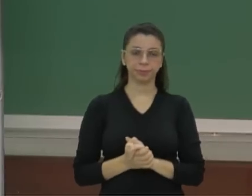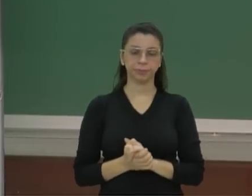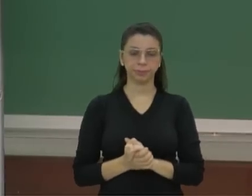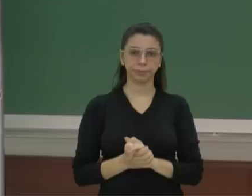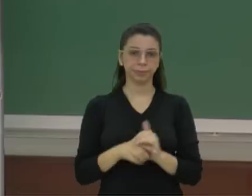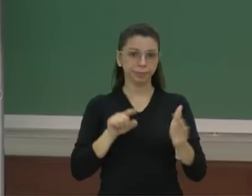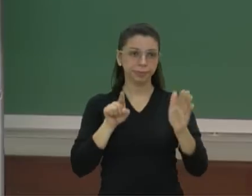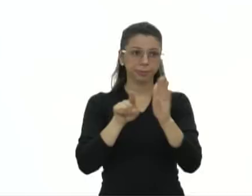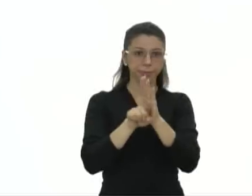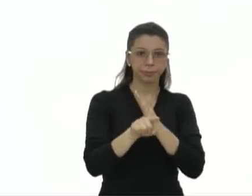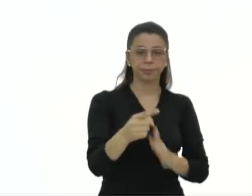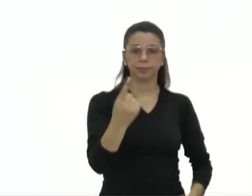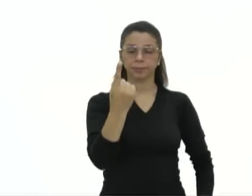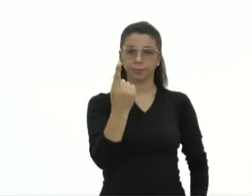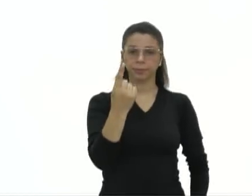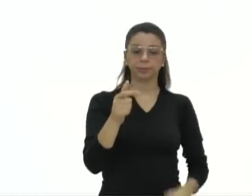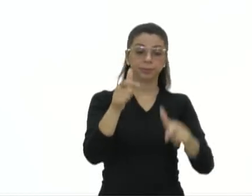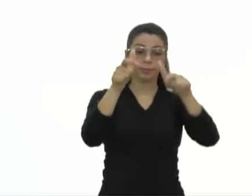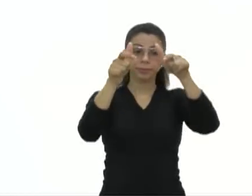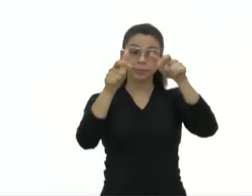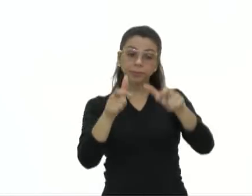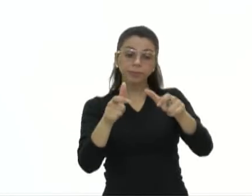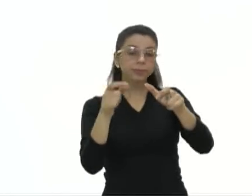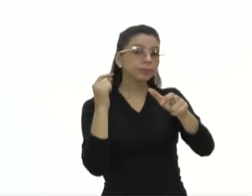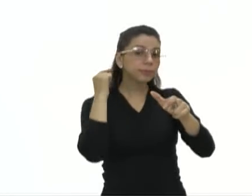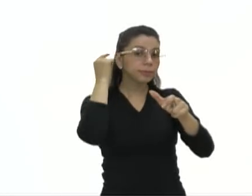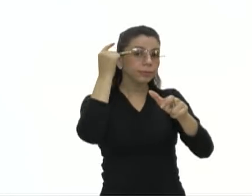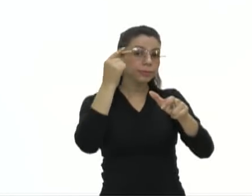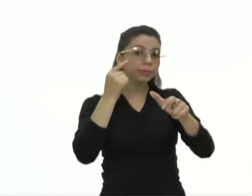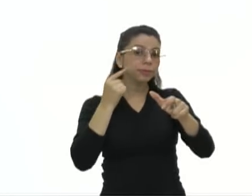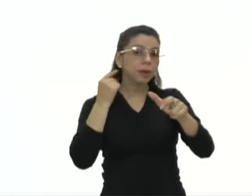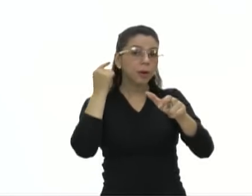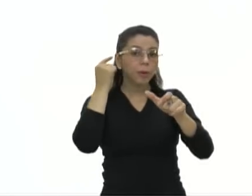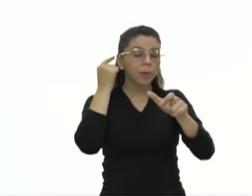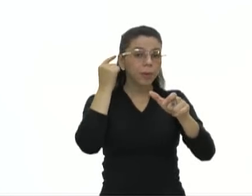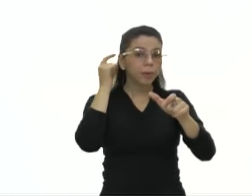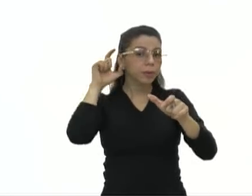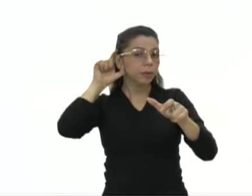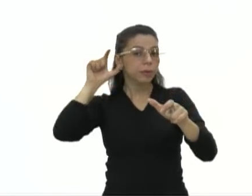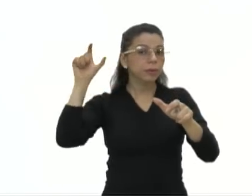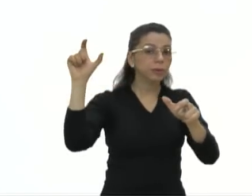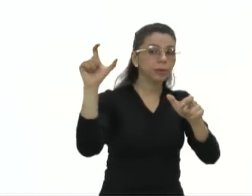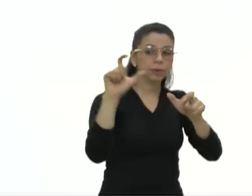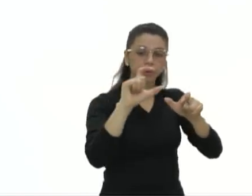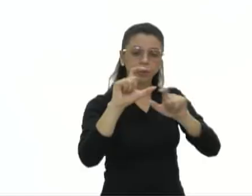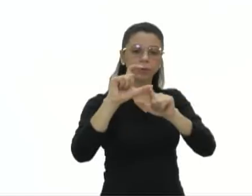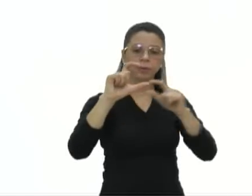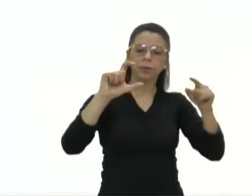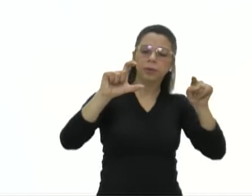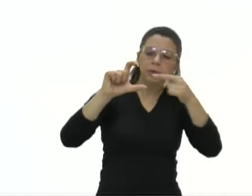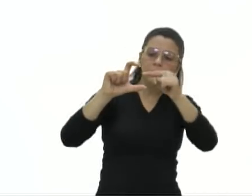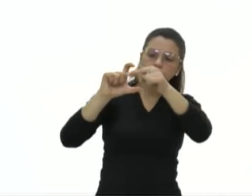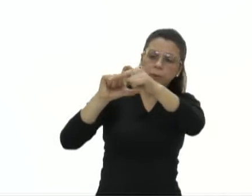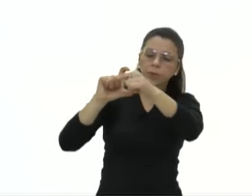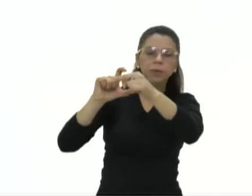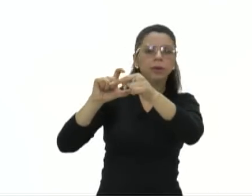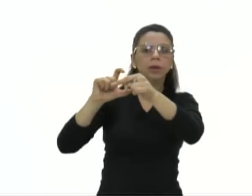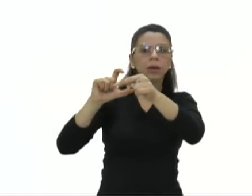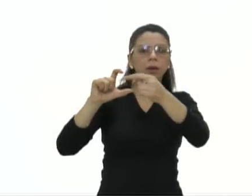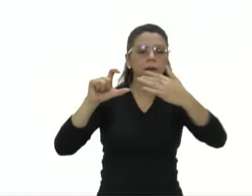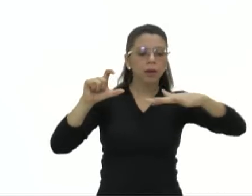Pergunta número 1. Em que local da orelha interna as vibrações se transformam em impulso